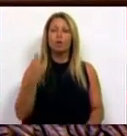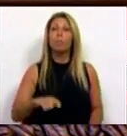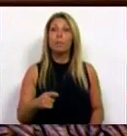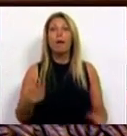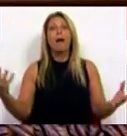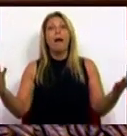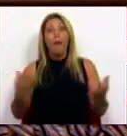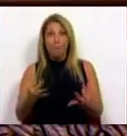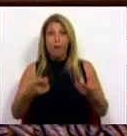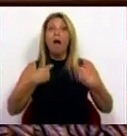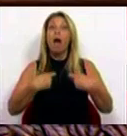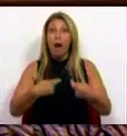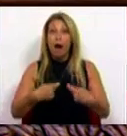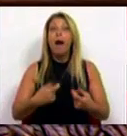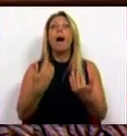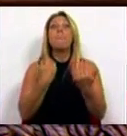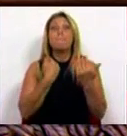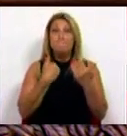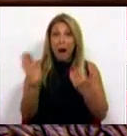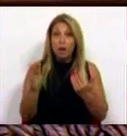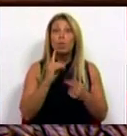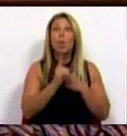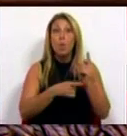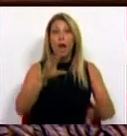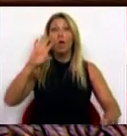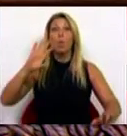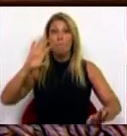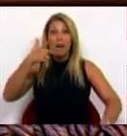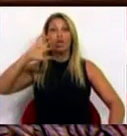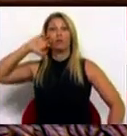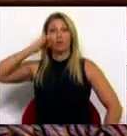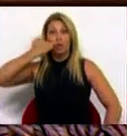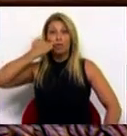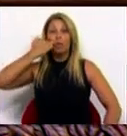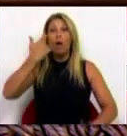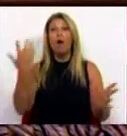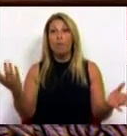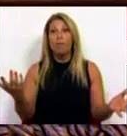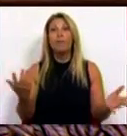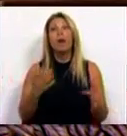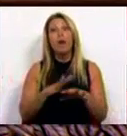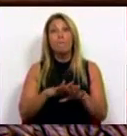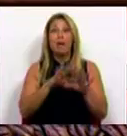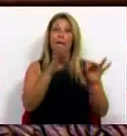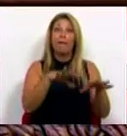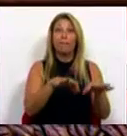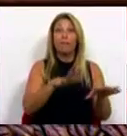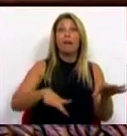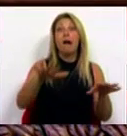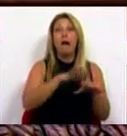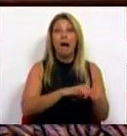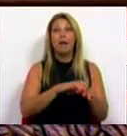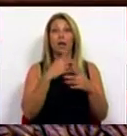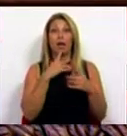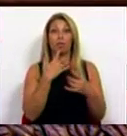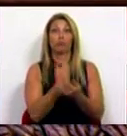custa muito mais aquilo que o país paga para combater esta dimensão de fogos florestais e para recuperar aquilo